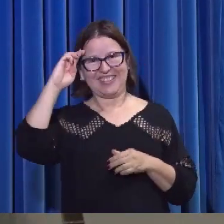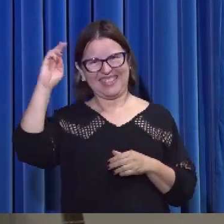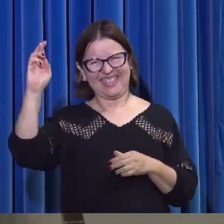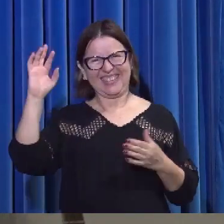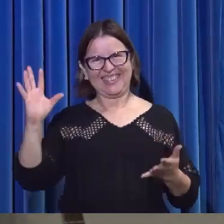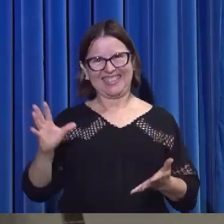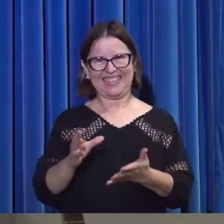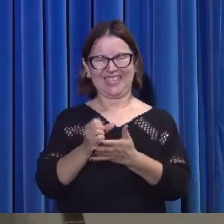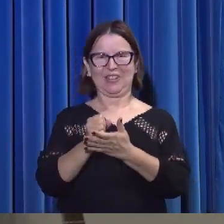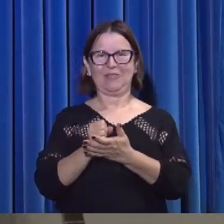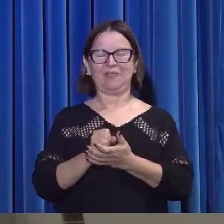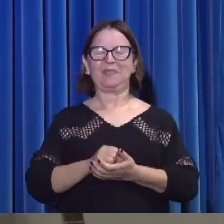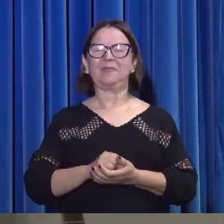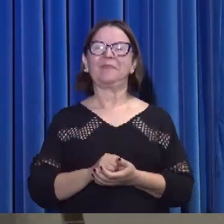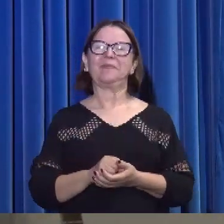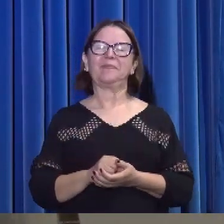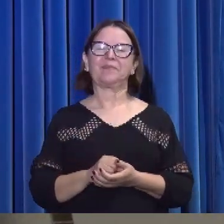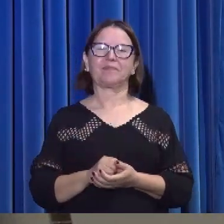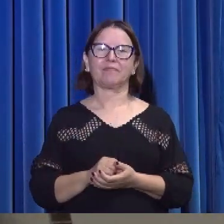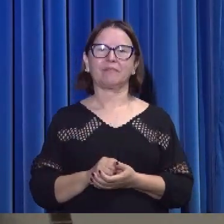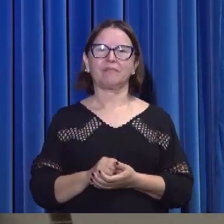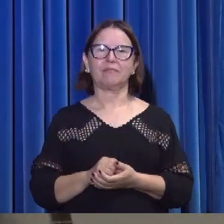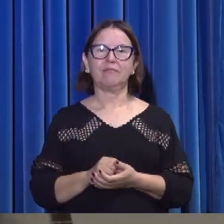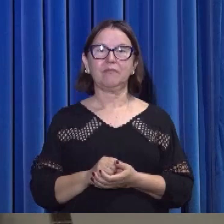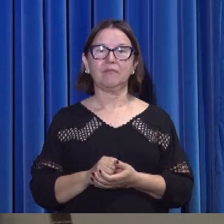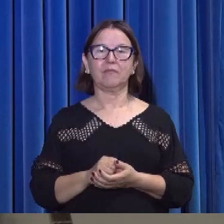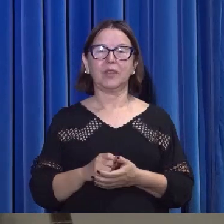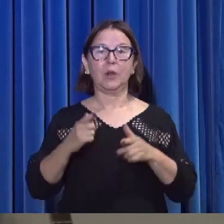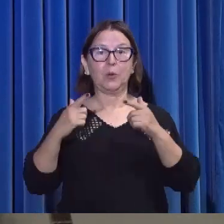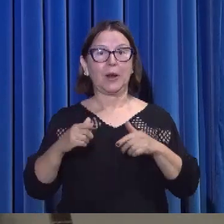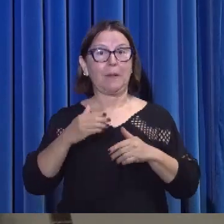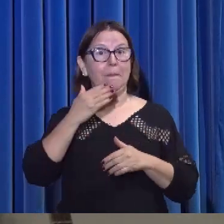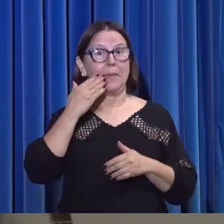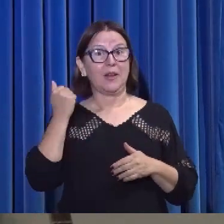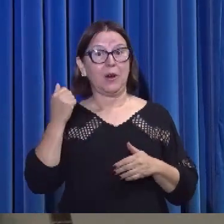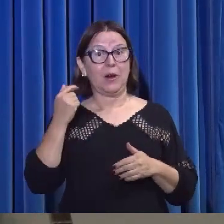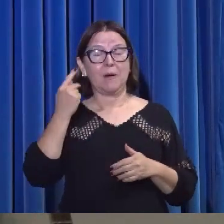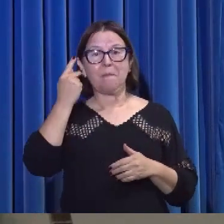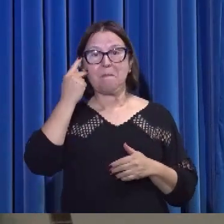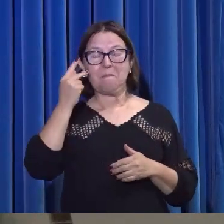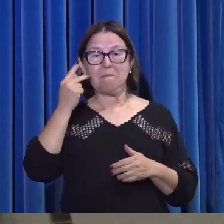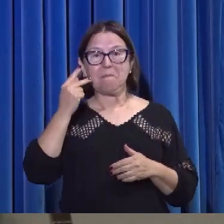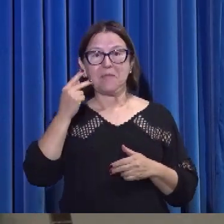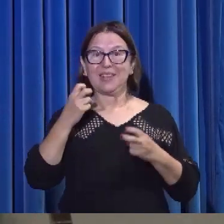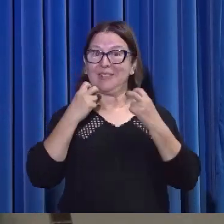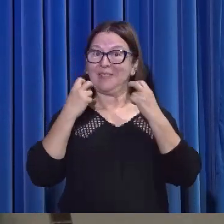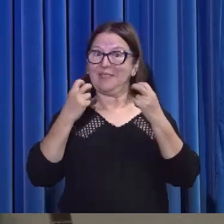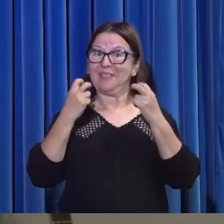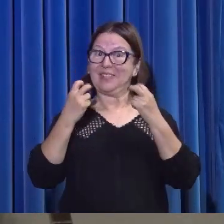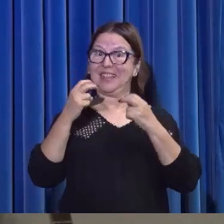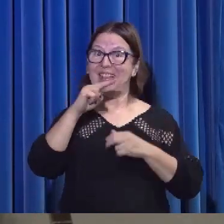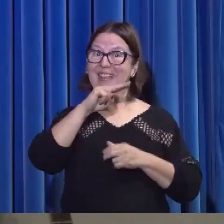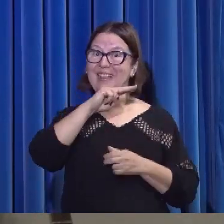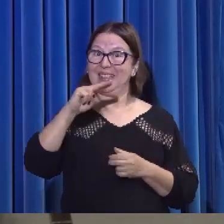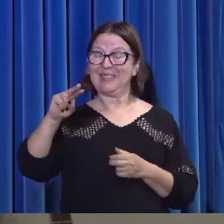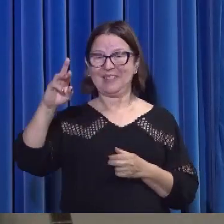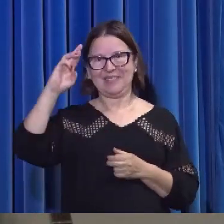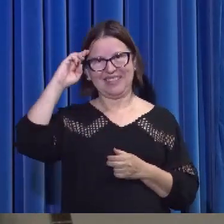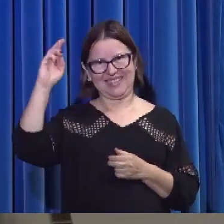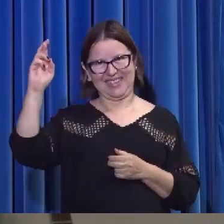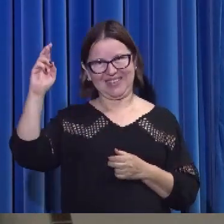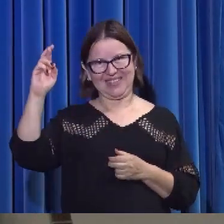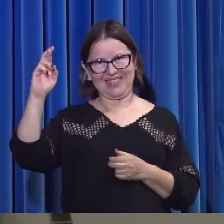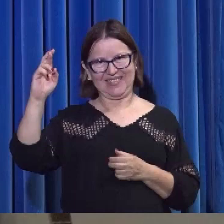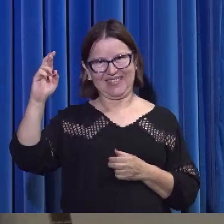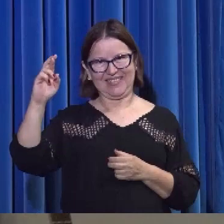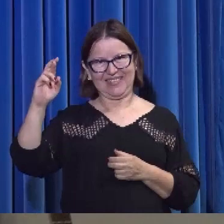E local melhor para invocar o nome do Senhor é ali na nossa enfermidade, no nosso leito de morte. Eu acho que não existe